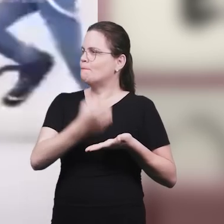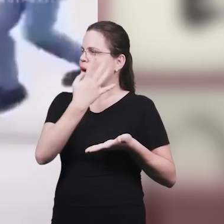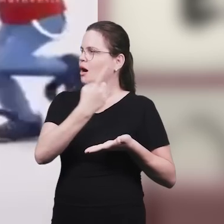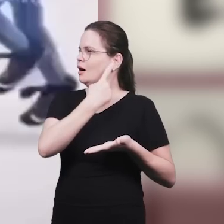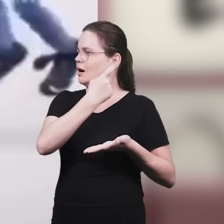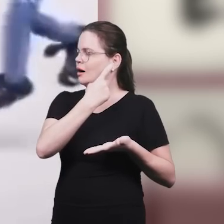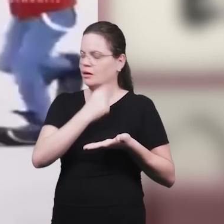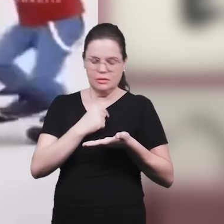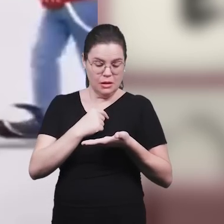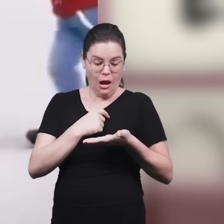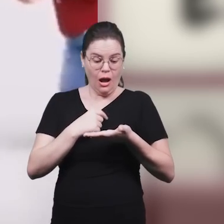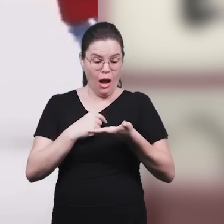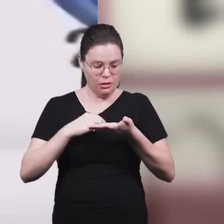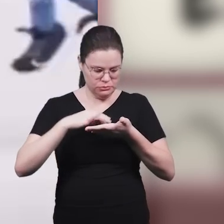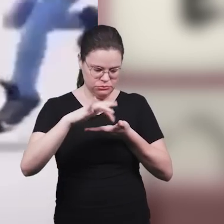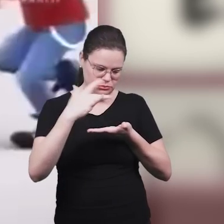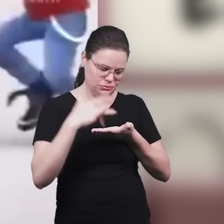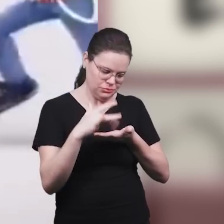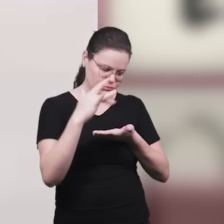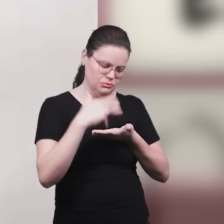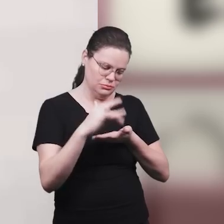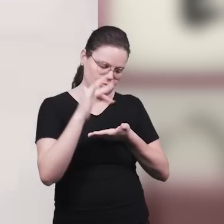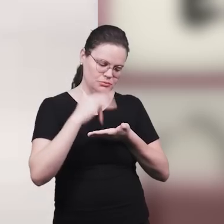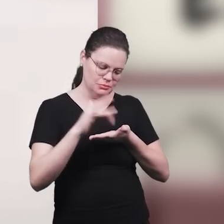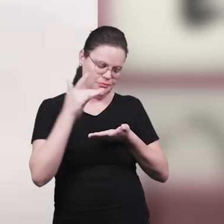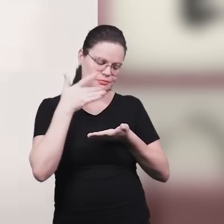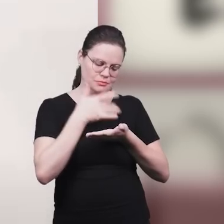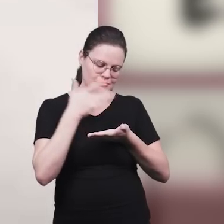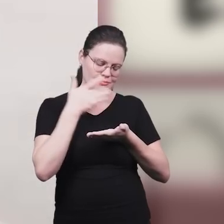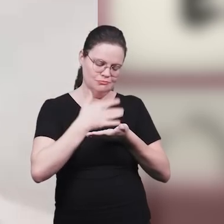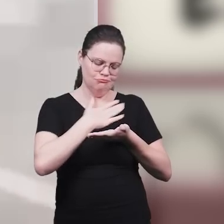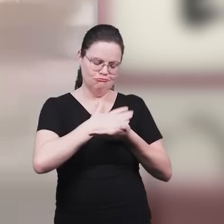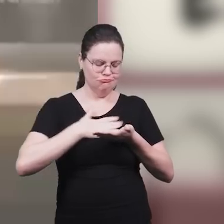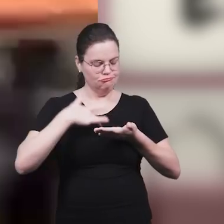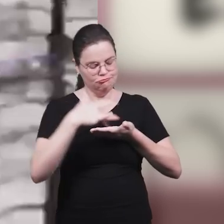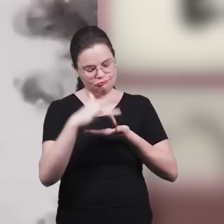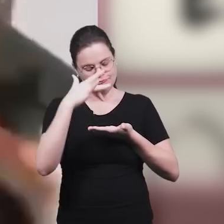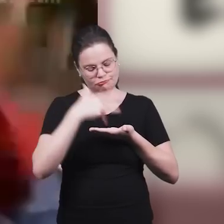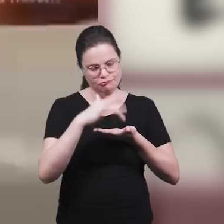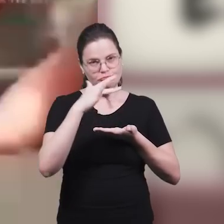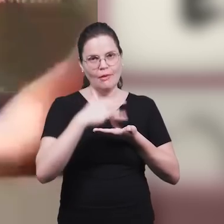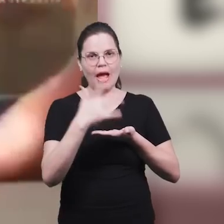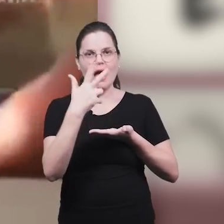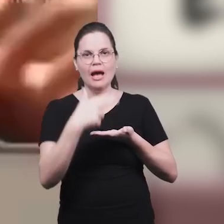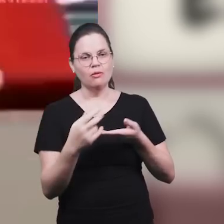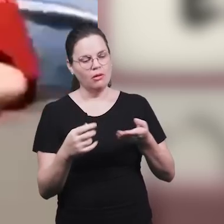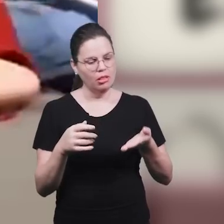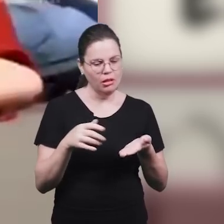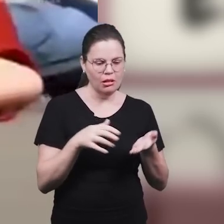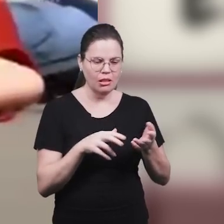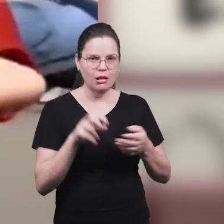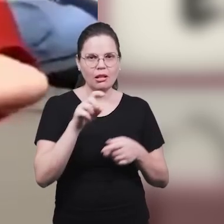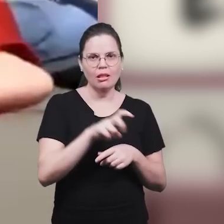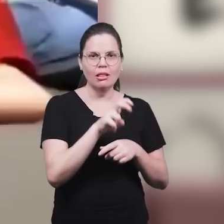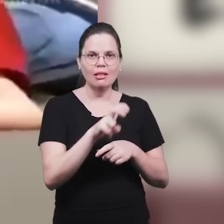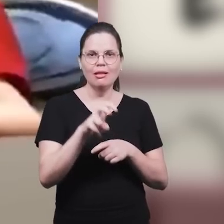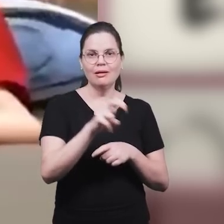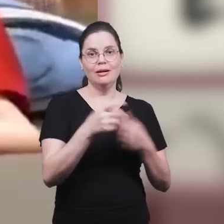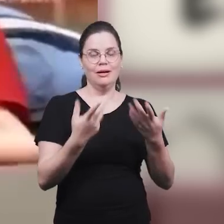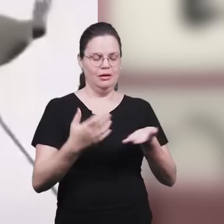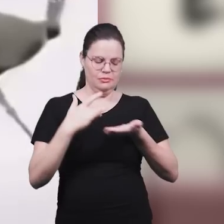Aí ele gosta e ele vai se alimentando desse tempo